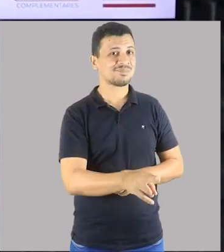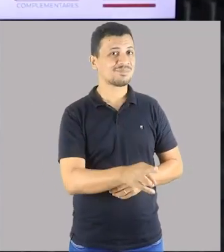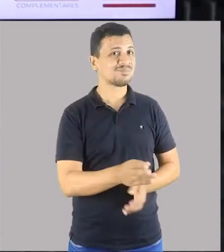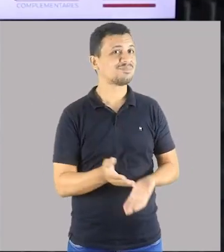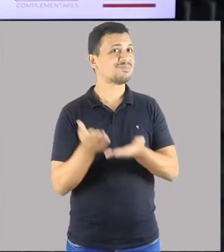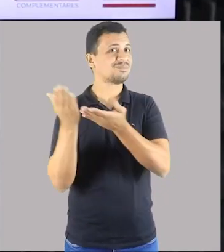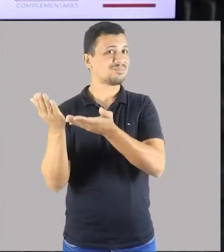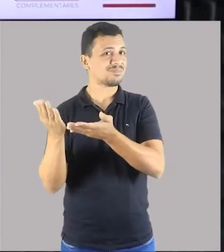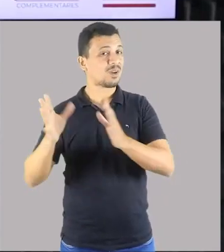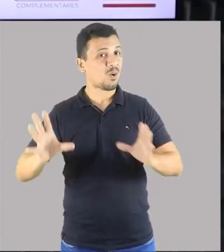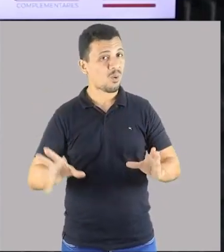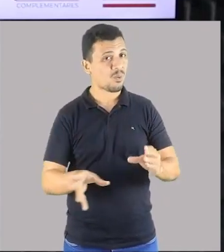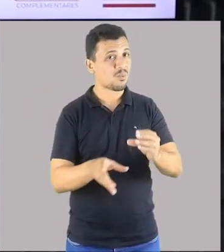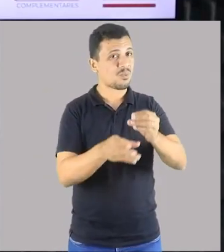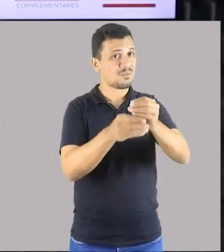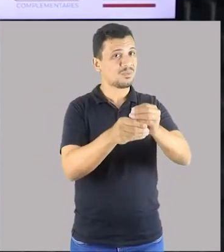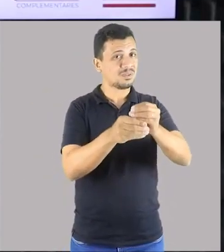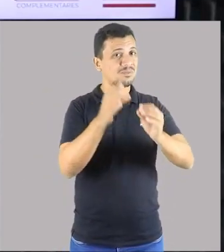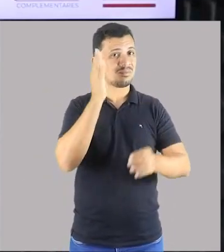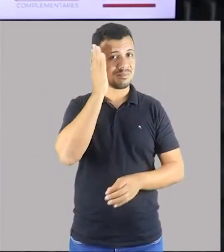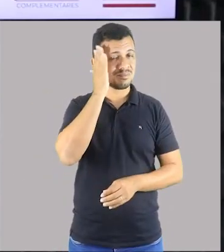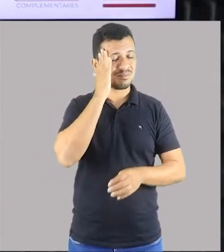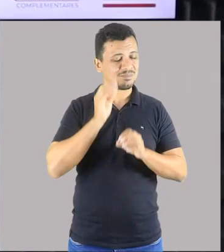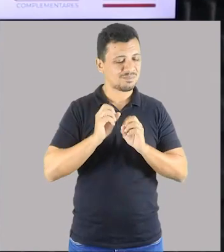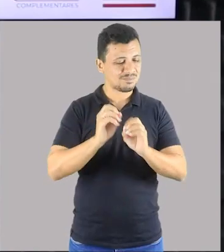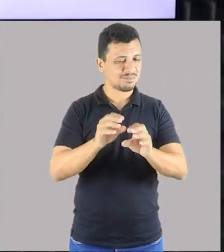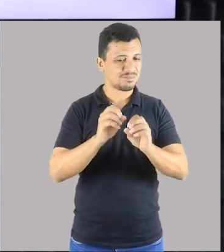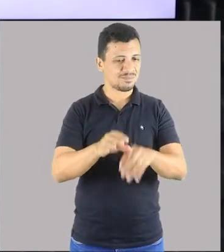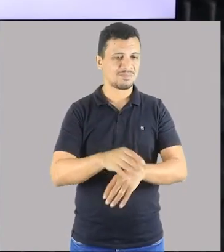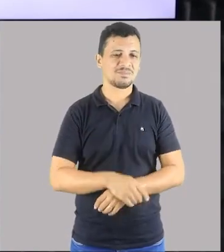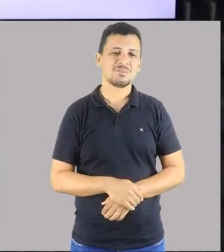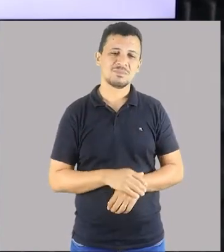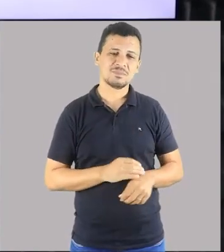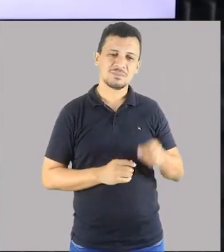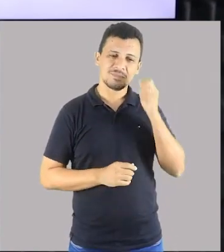gente complementar o nosso ensino de hoje.